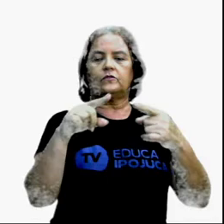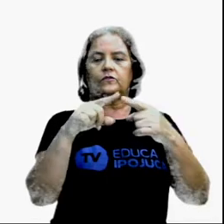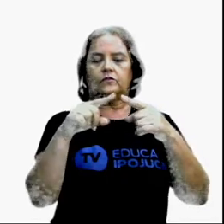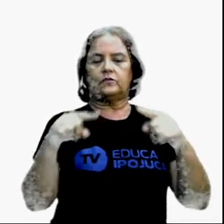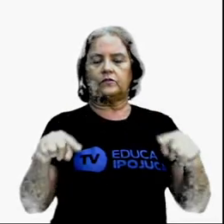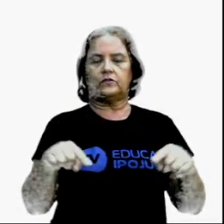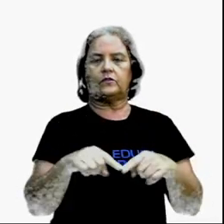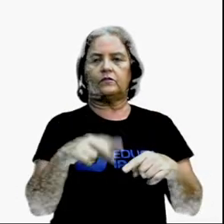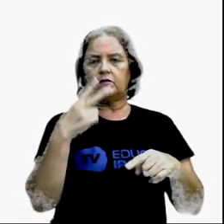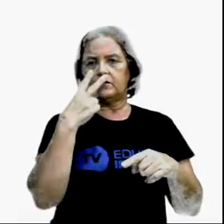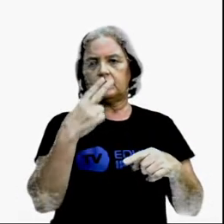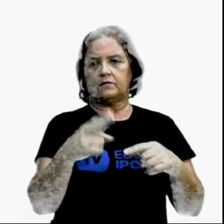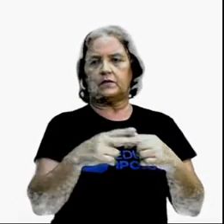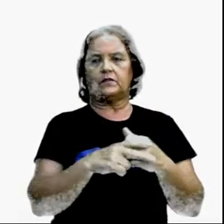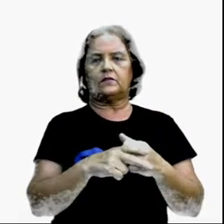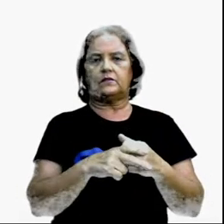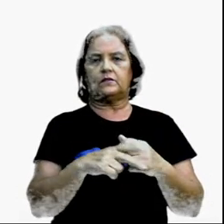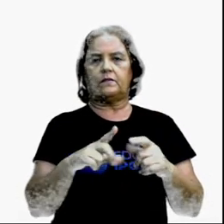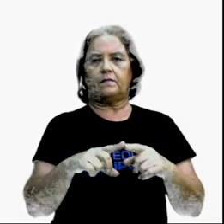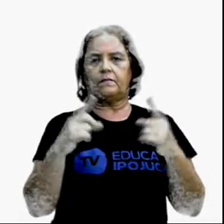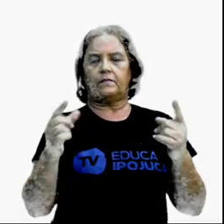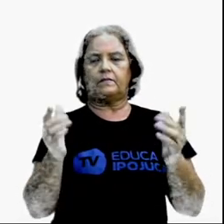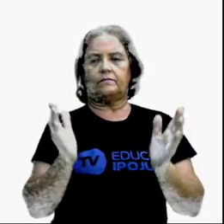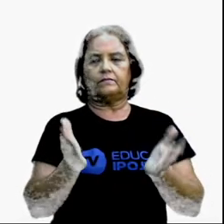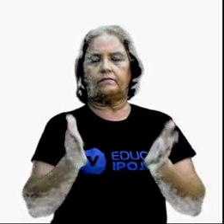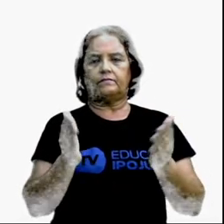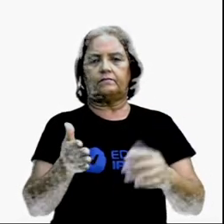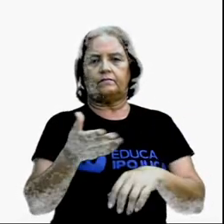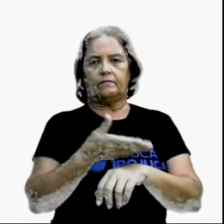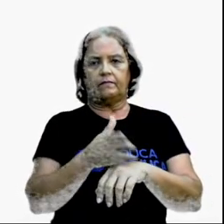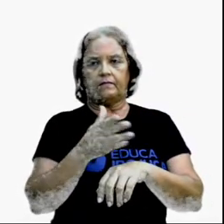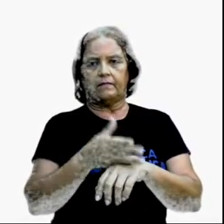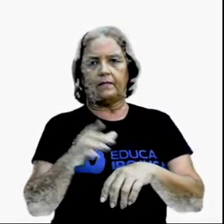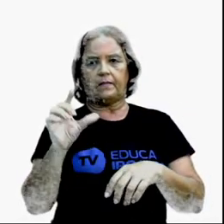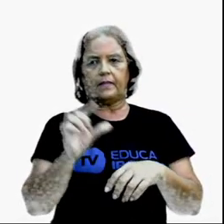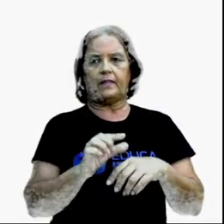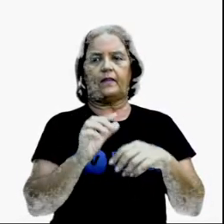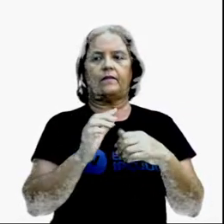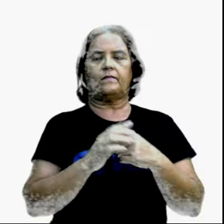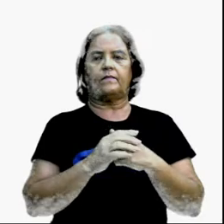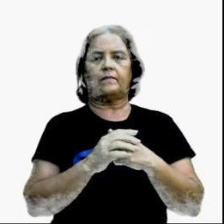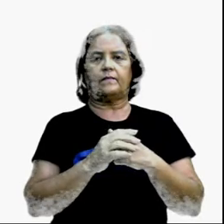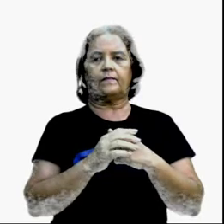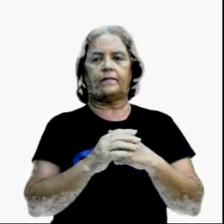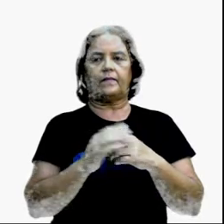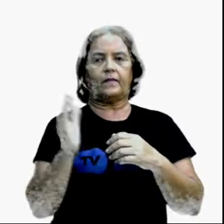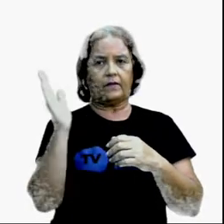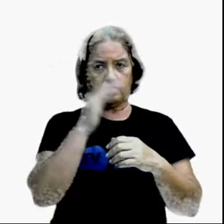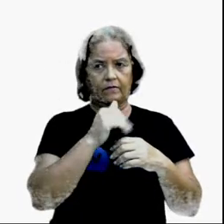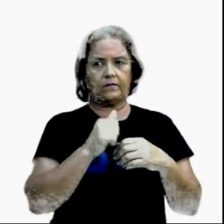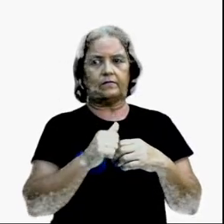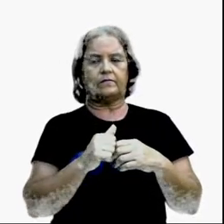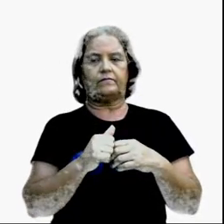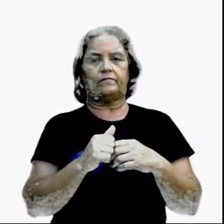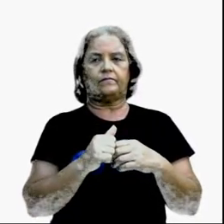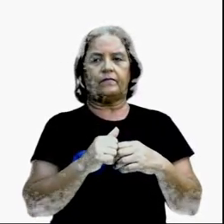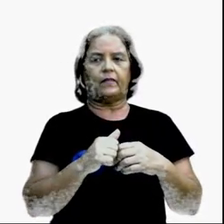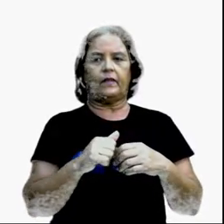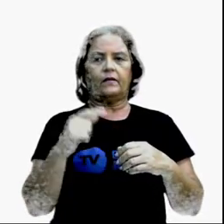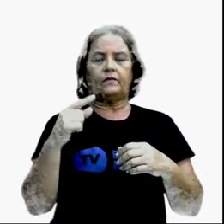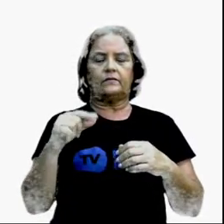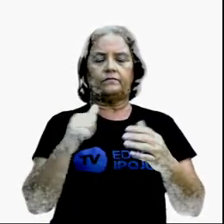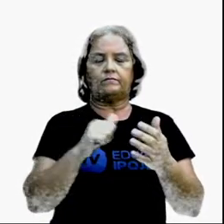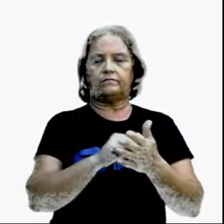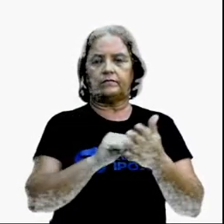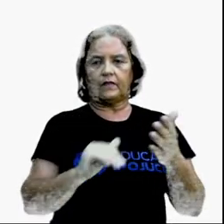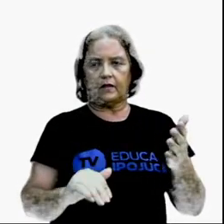semelhantes. Mas agora é hora de praticar um pouco. Vamos praticar um pouco? Vamos lá. Lá na